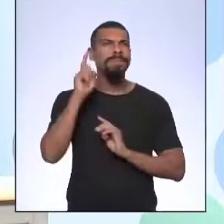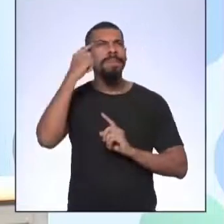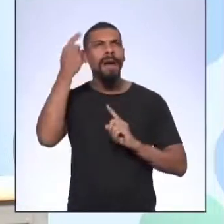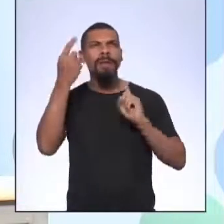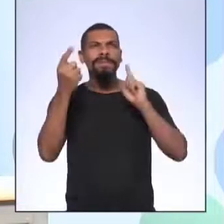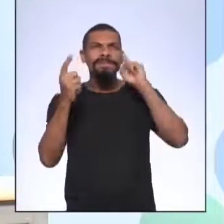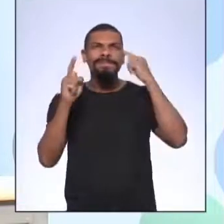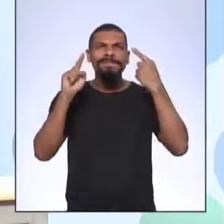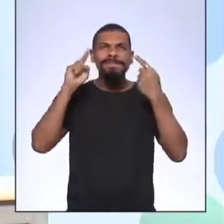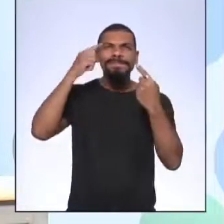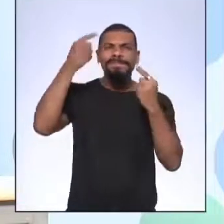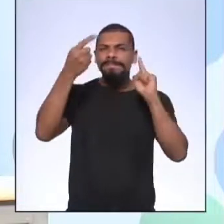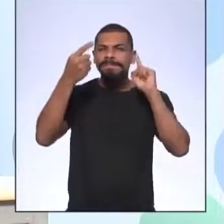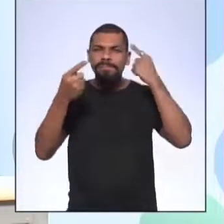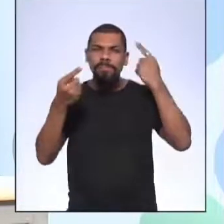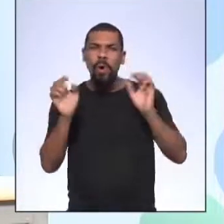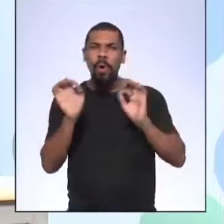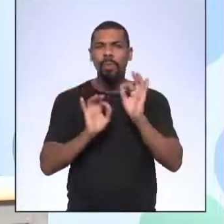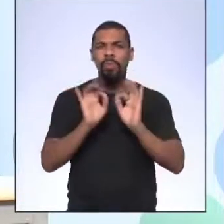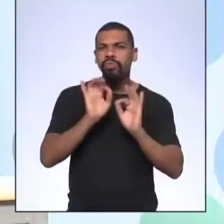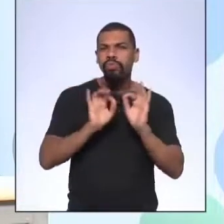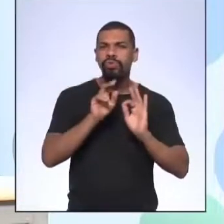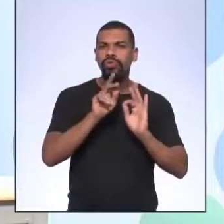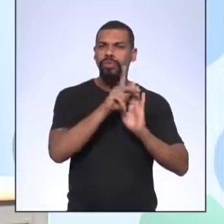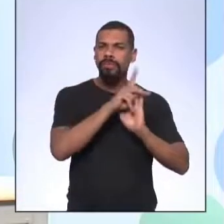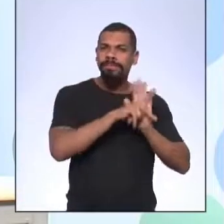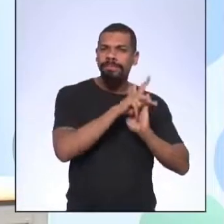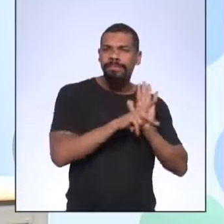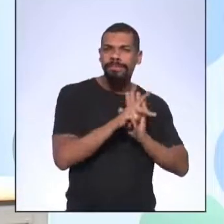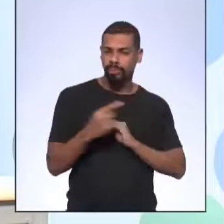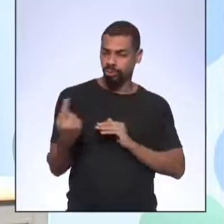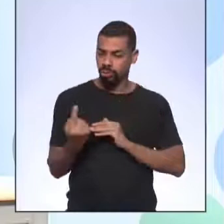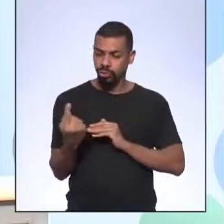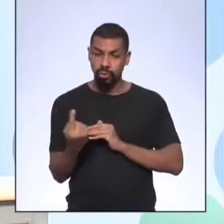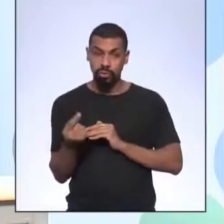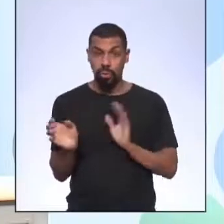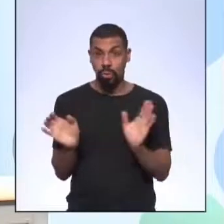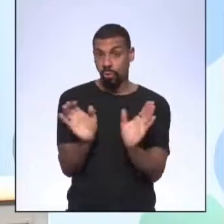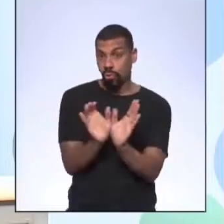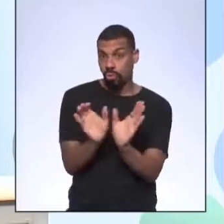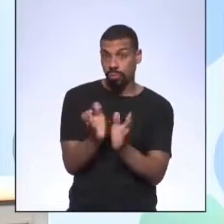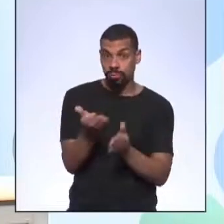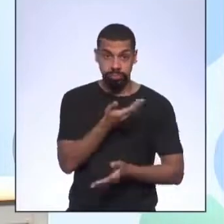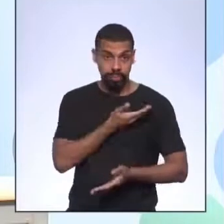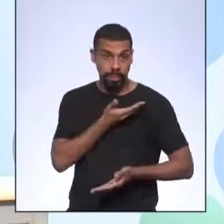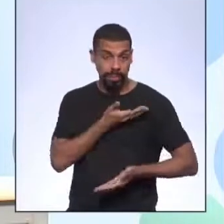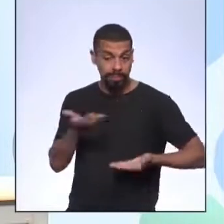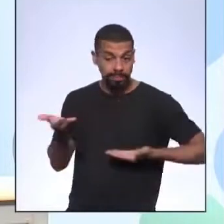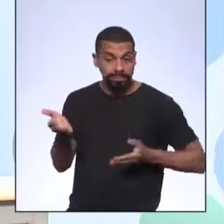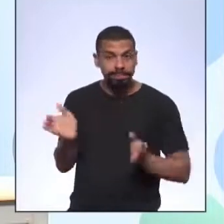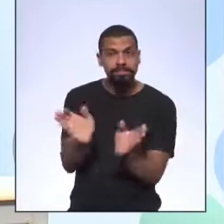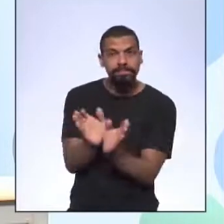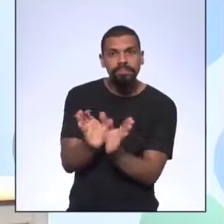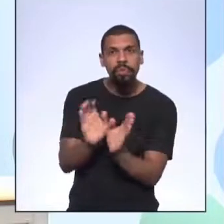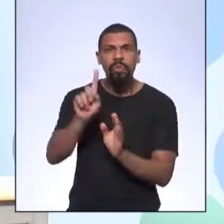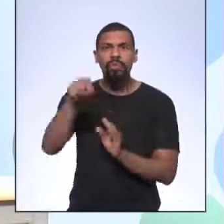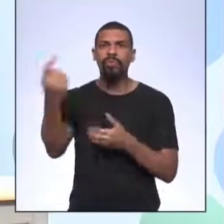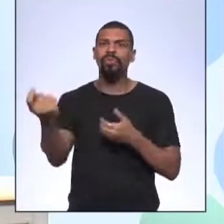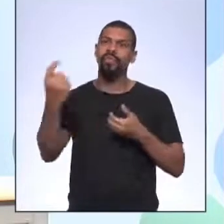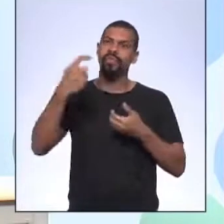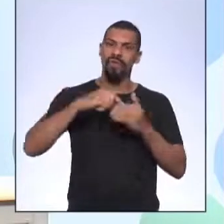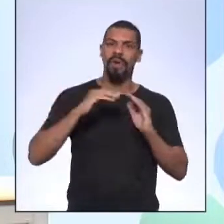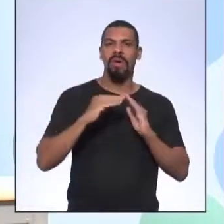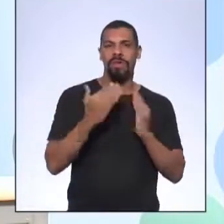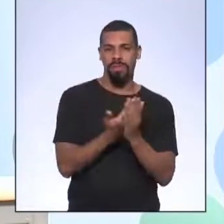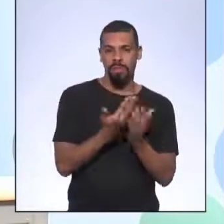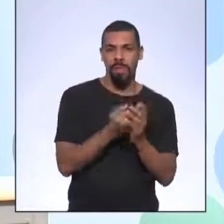ideias de como elaborar um projeto tanto individual como em colaboração com colegas de vocês a hora que voltarmos né